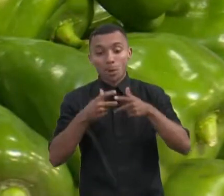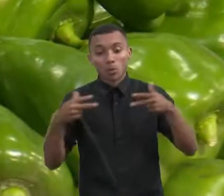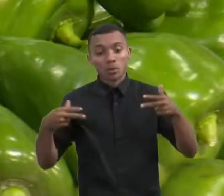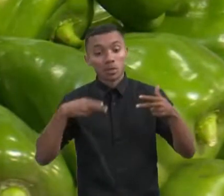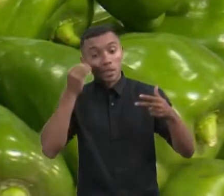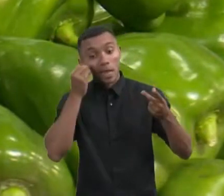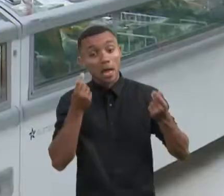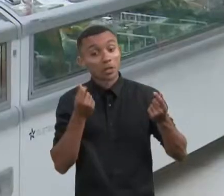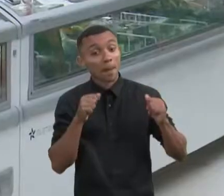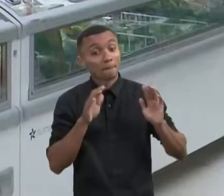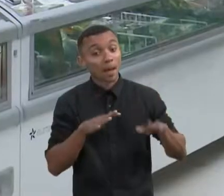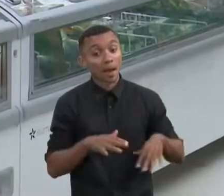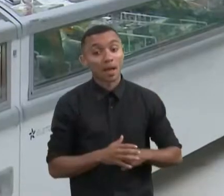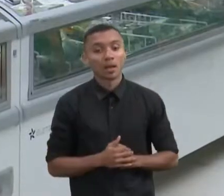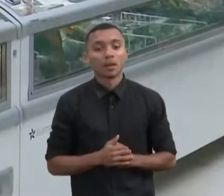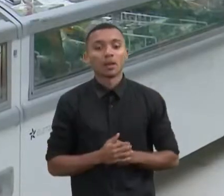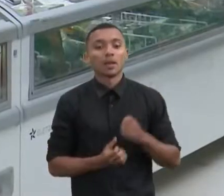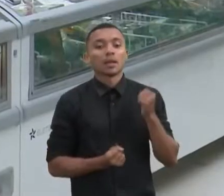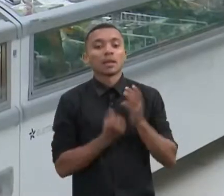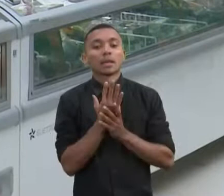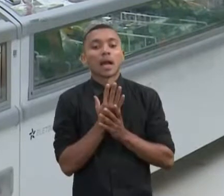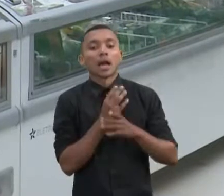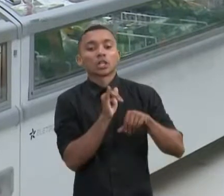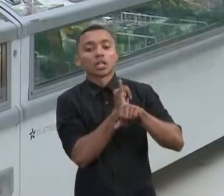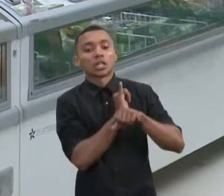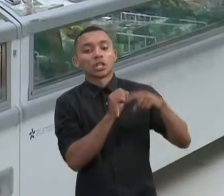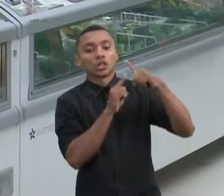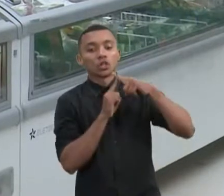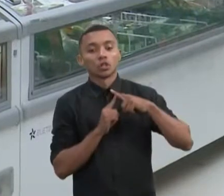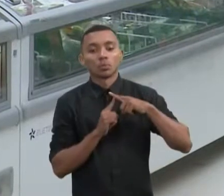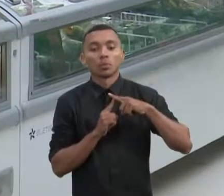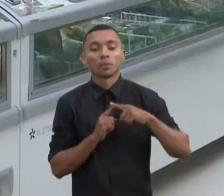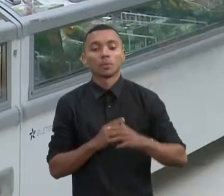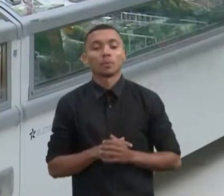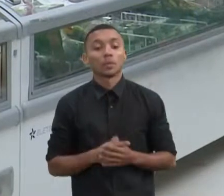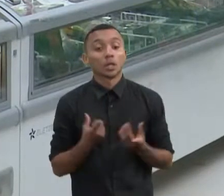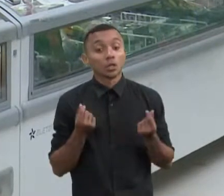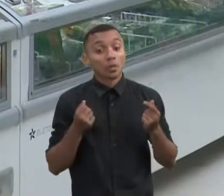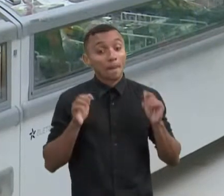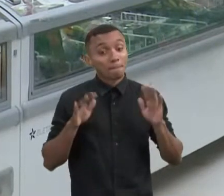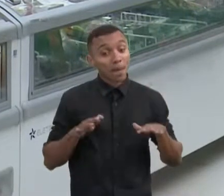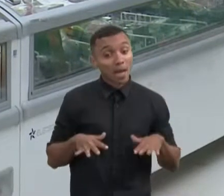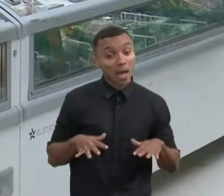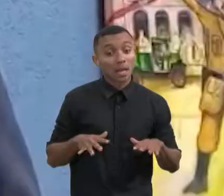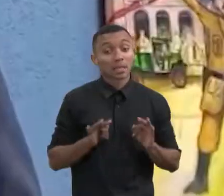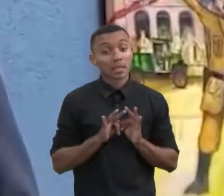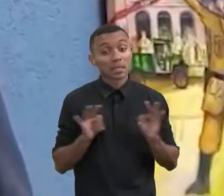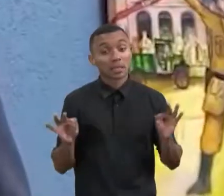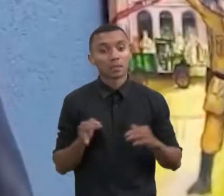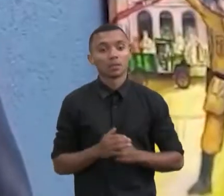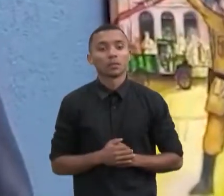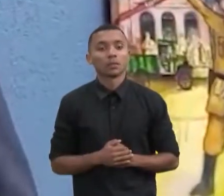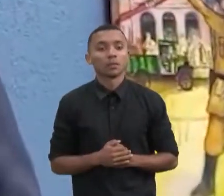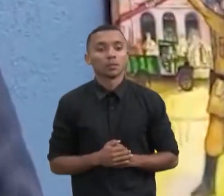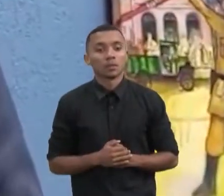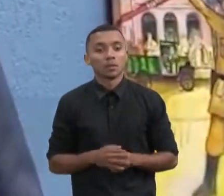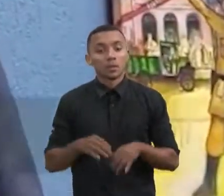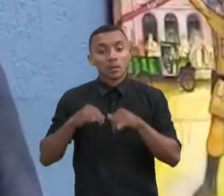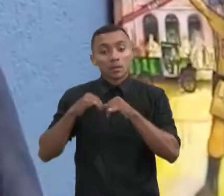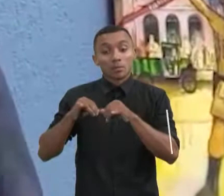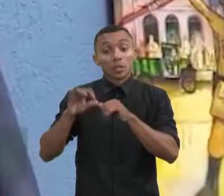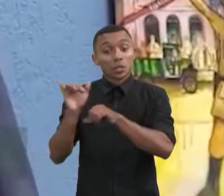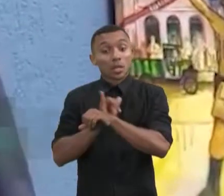mais baratos. Foi criado um modelo mercadão, com preços mais populares. O supermercado tem criado